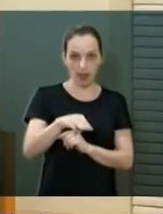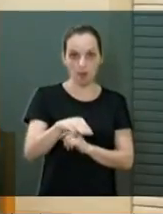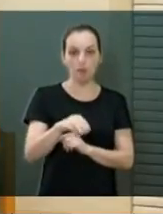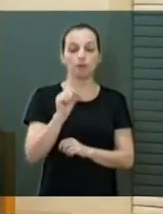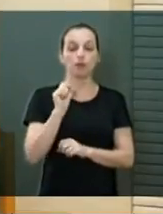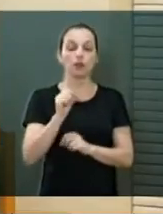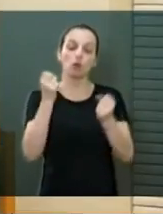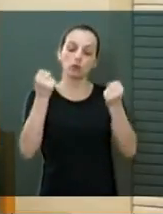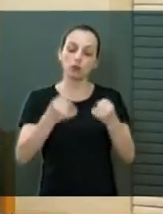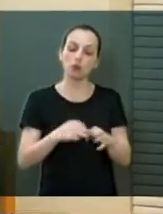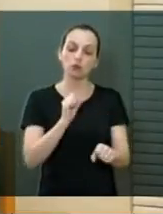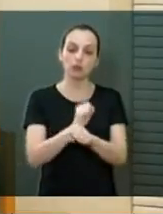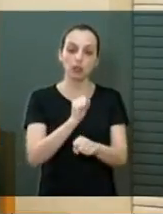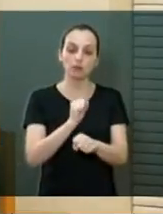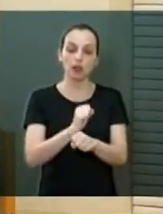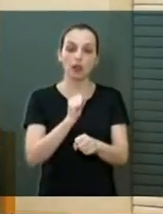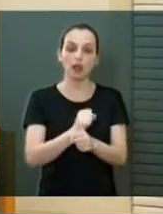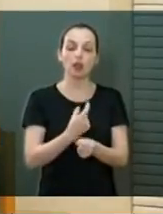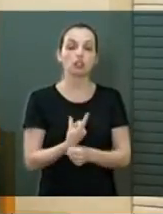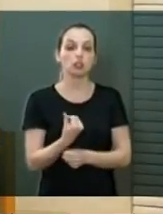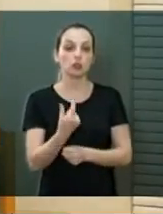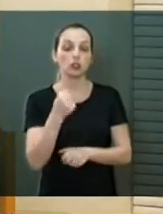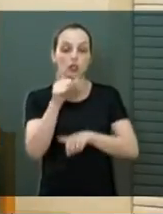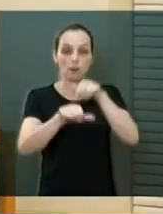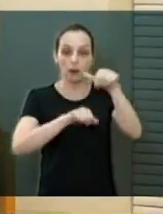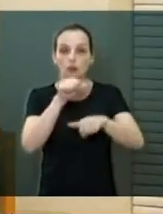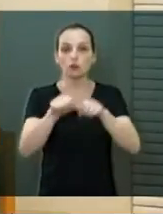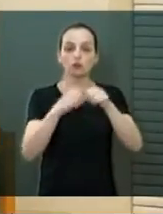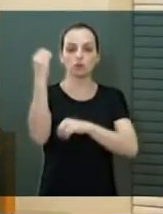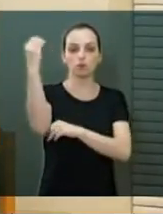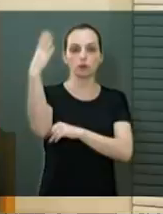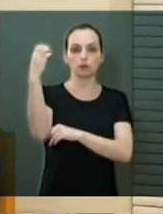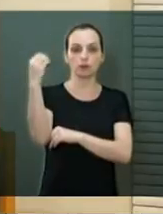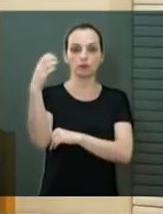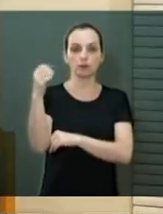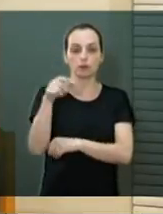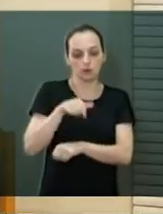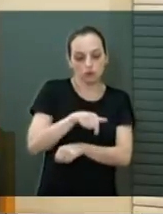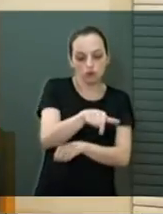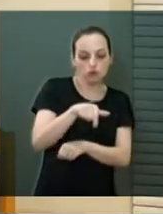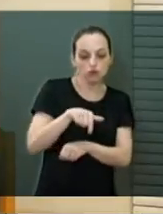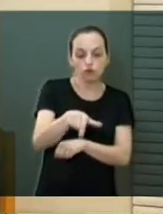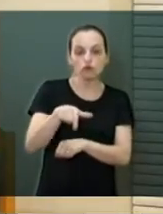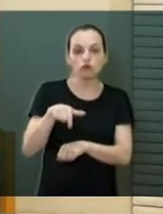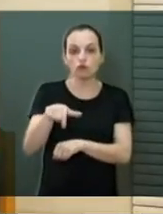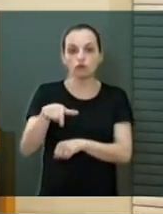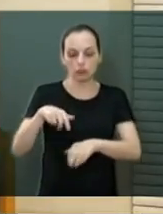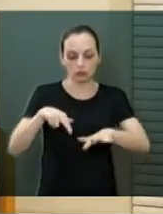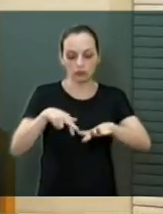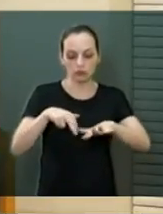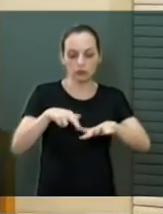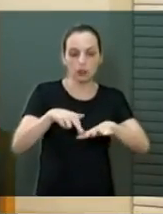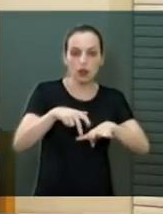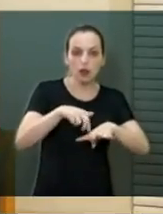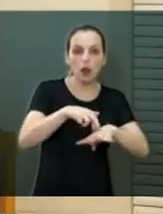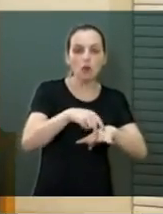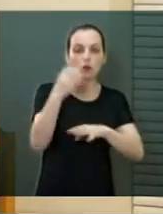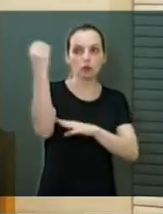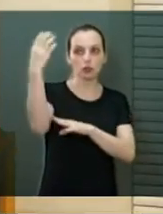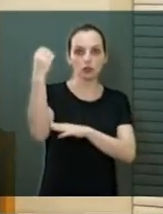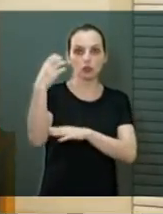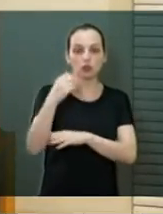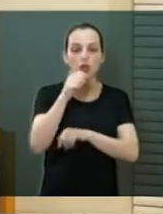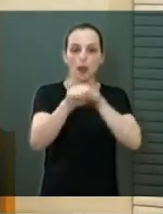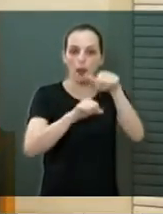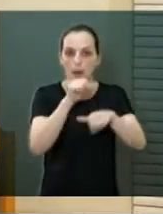do Estado para fazer essas alterações em semáforos, faixas de pedestres e sinalização, bem como alterar as posições dos radares. A